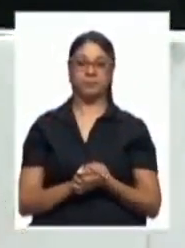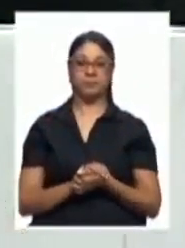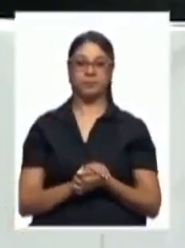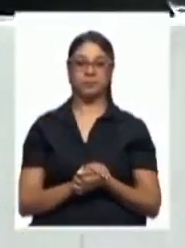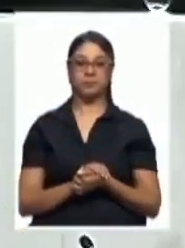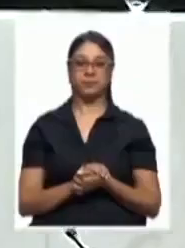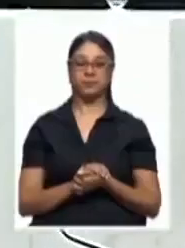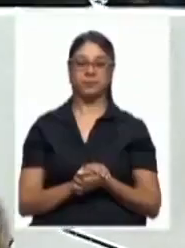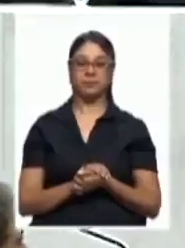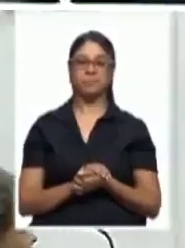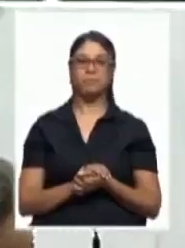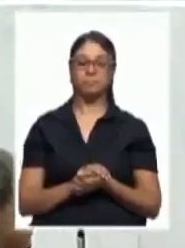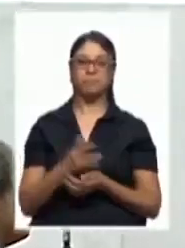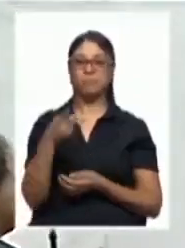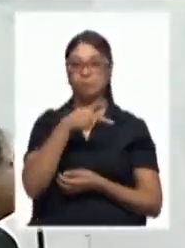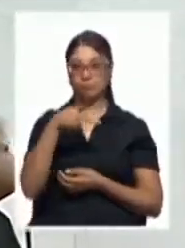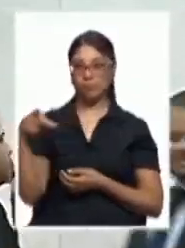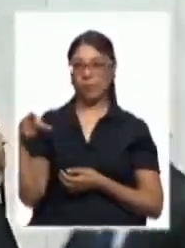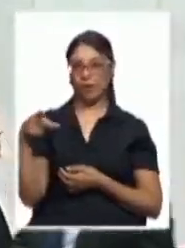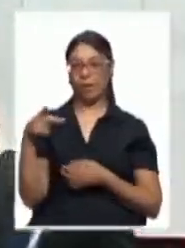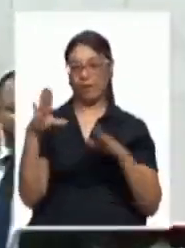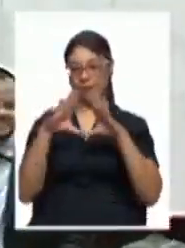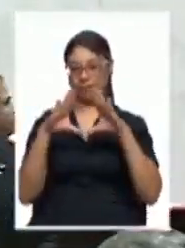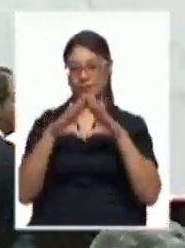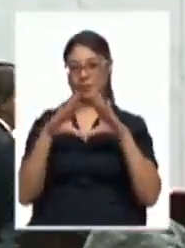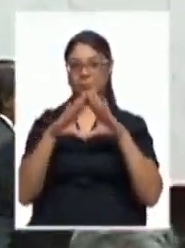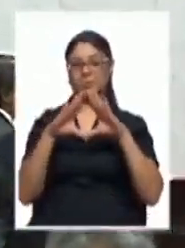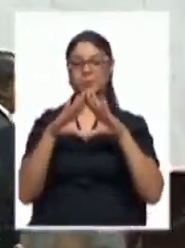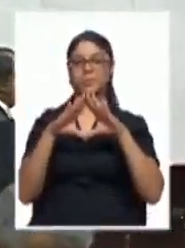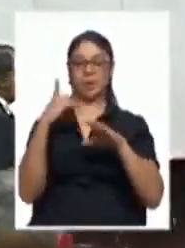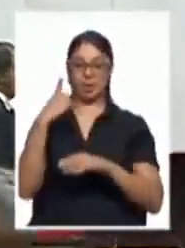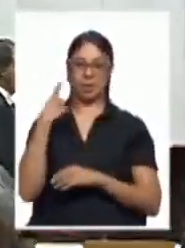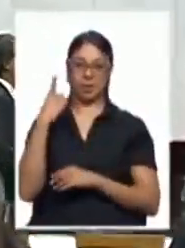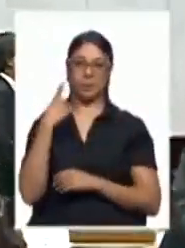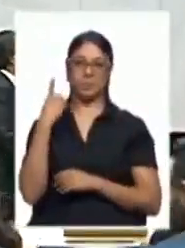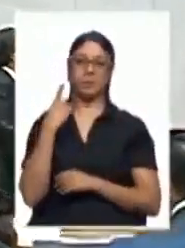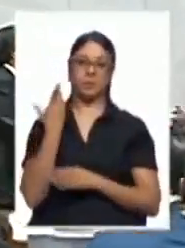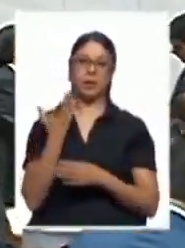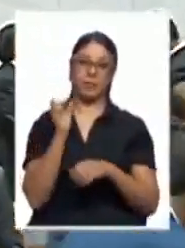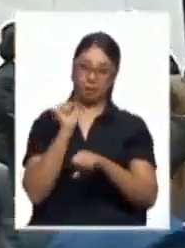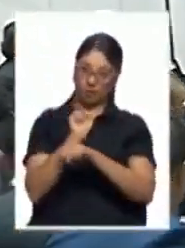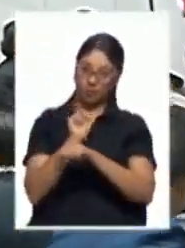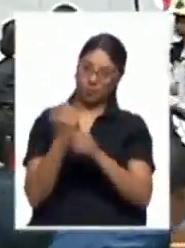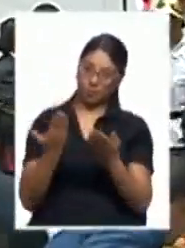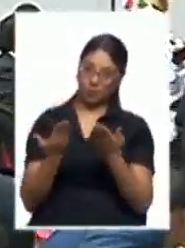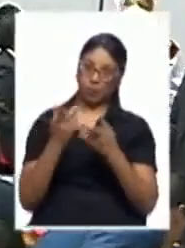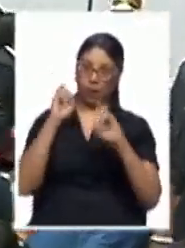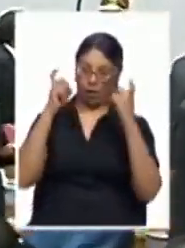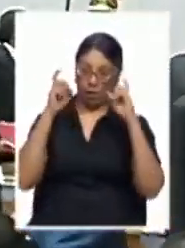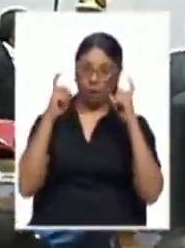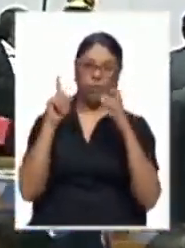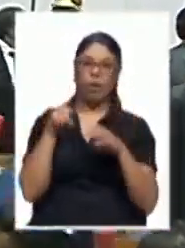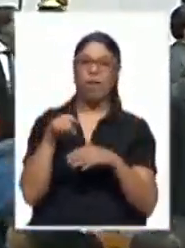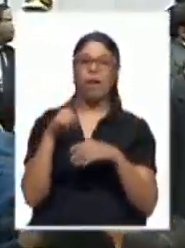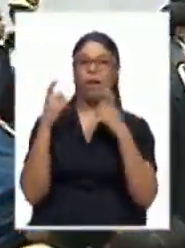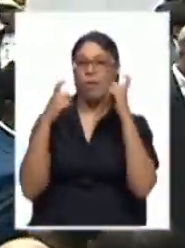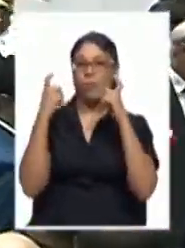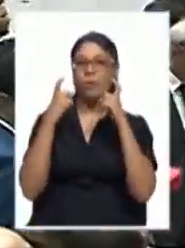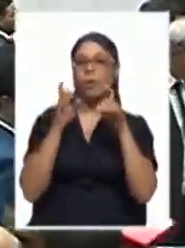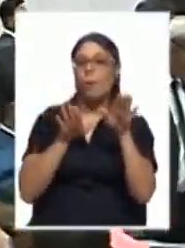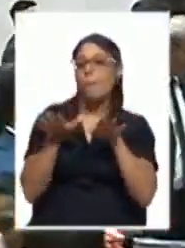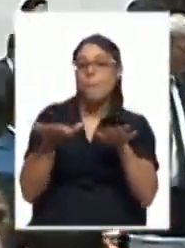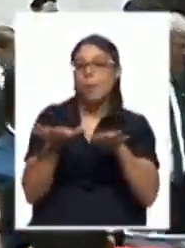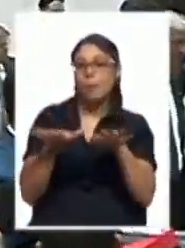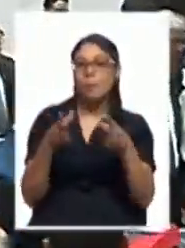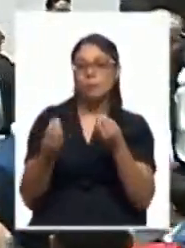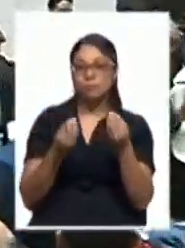O presidente da Assembleia, né, deputado Eli Tarquínio, ele suspendeu esta reunião, que é chamada de reunião preparatória, uma